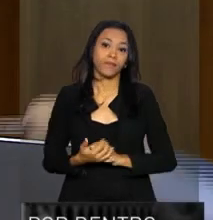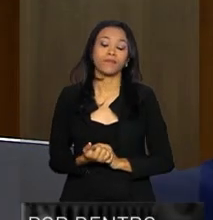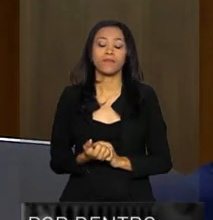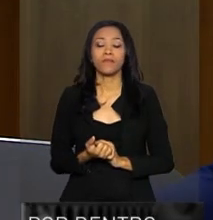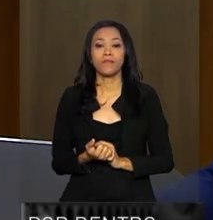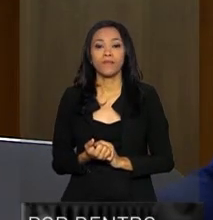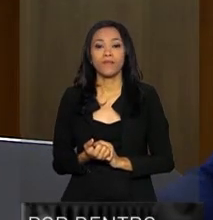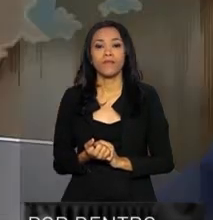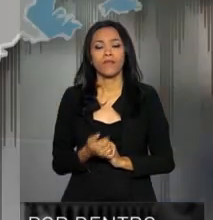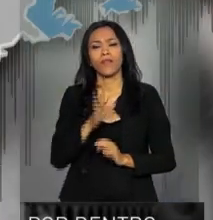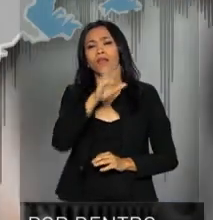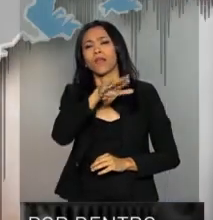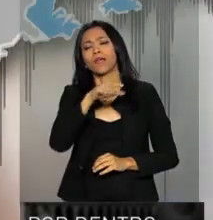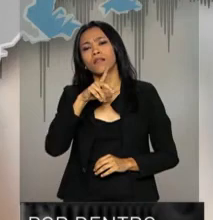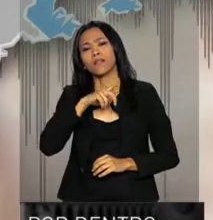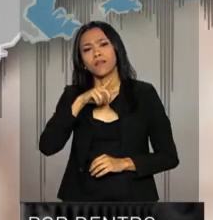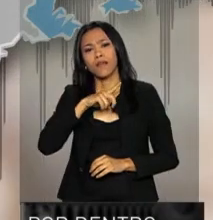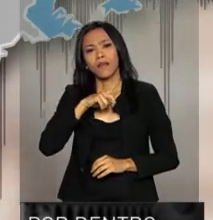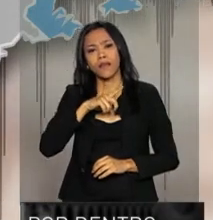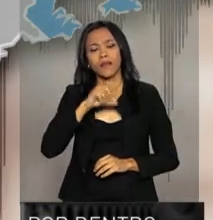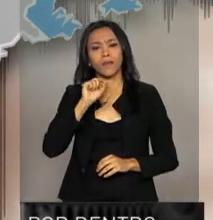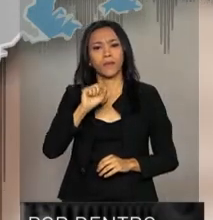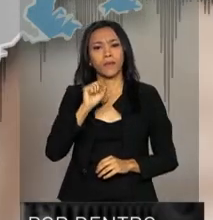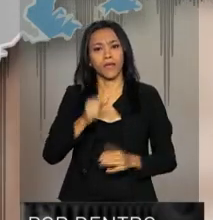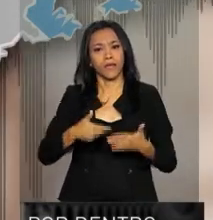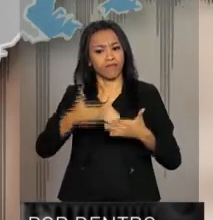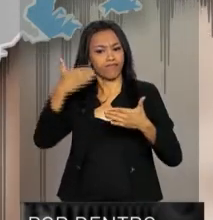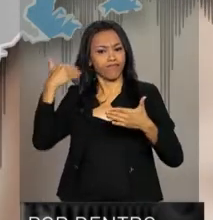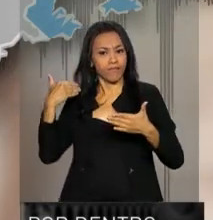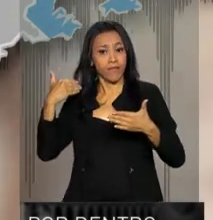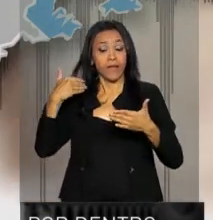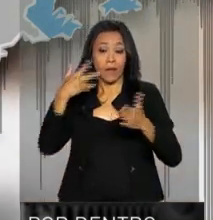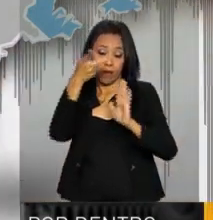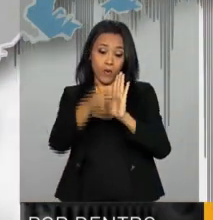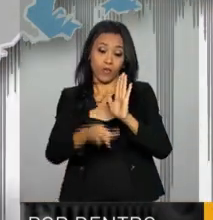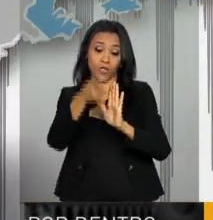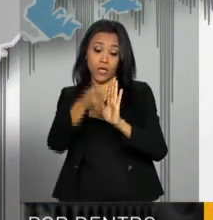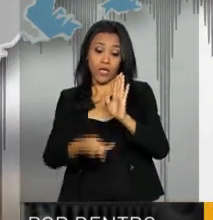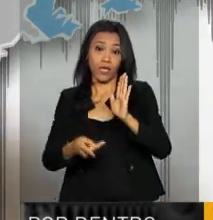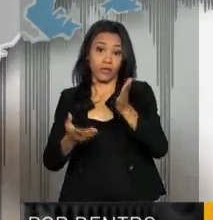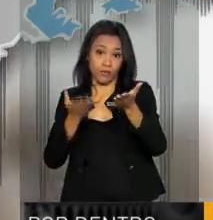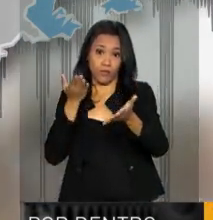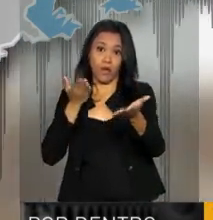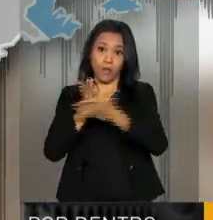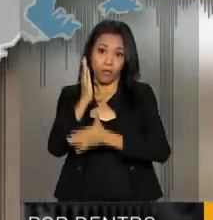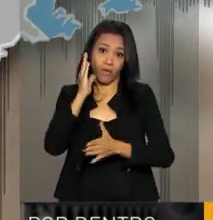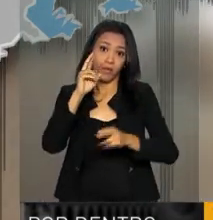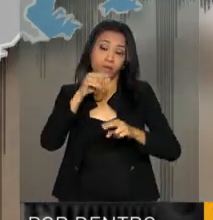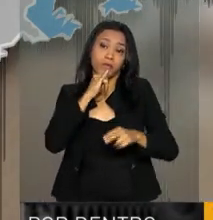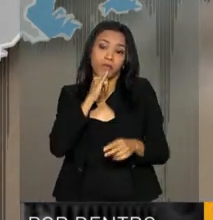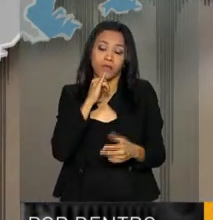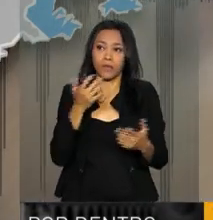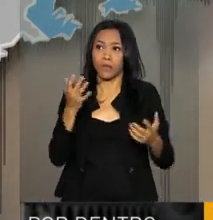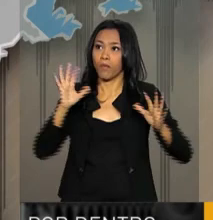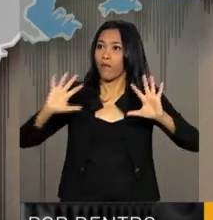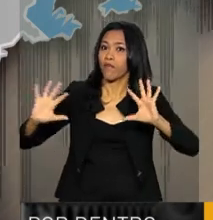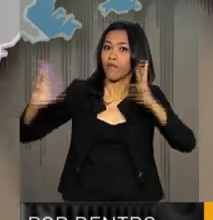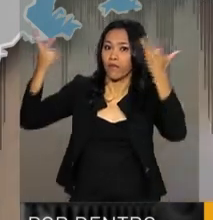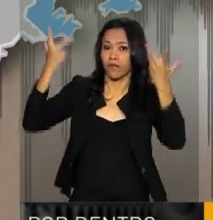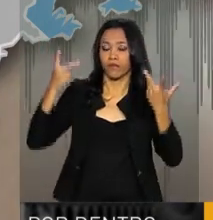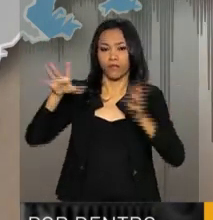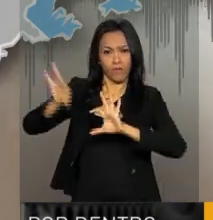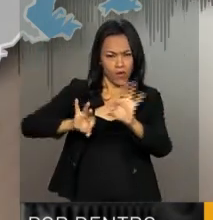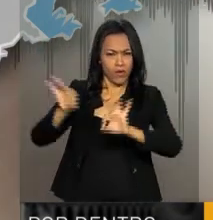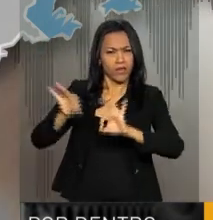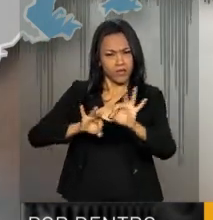existe alguma antecedência necessária para a aprovação de um projeto através da lei bandeira por exemplo um evento que vai acontecer